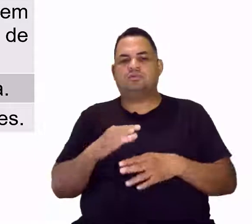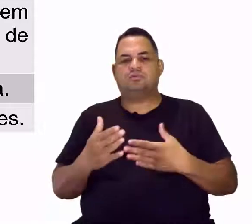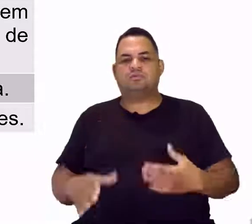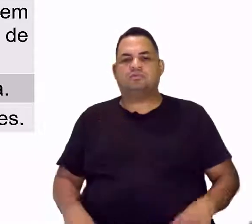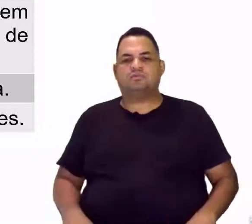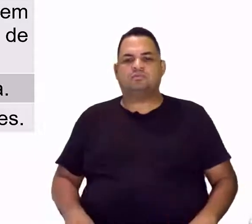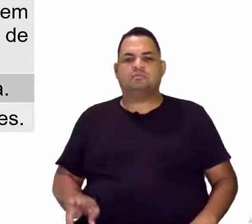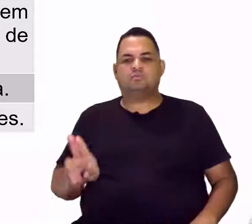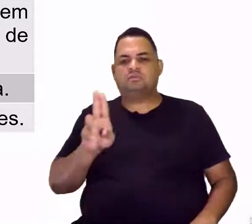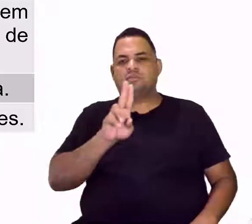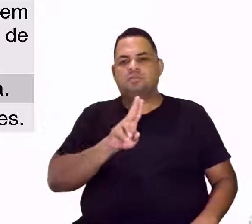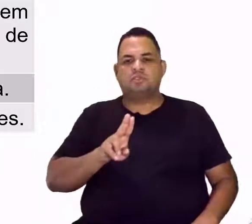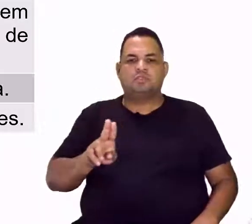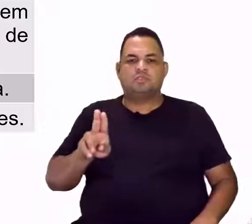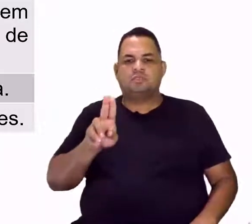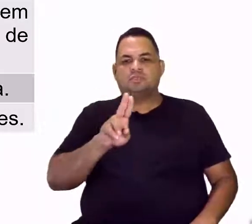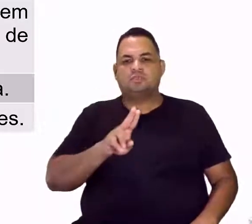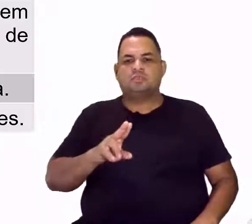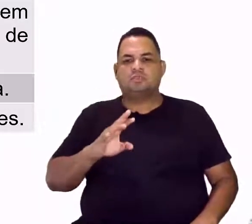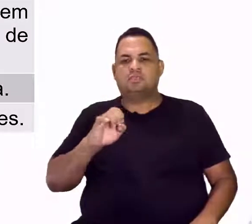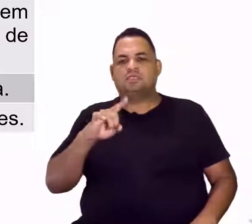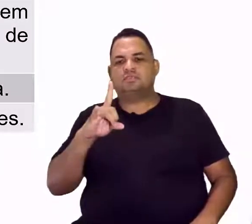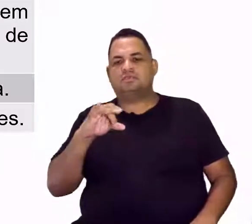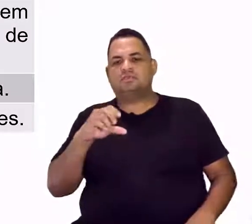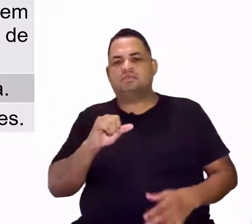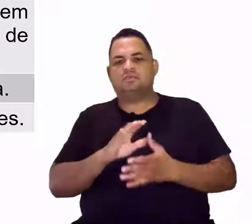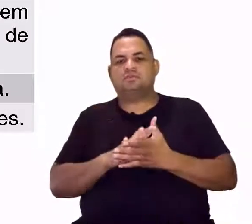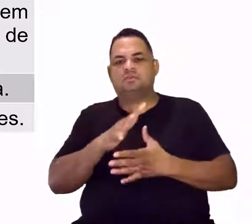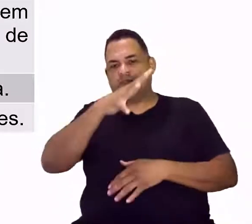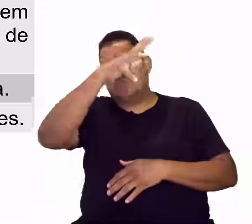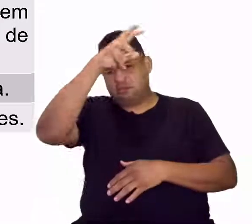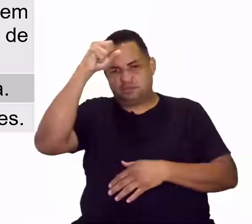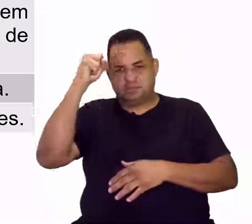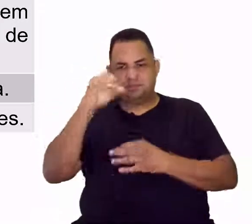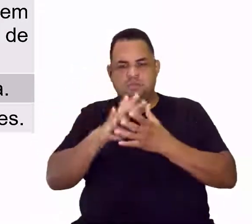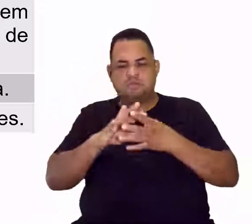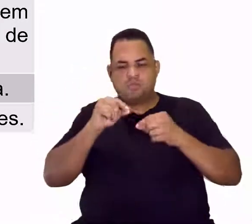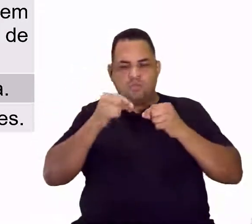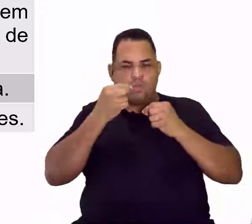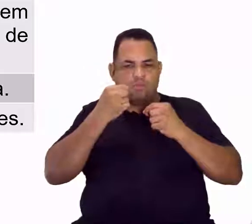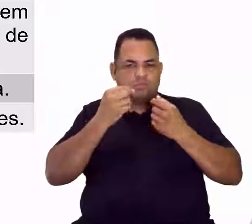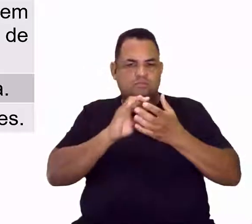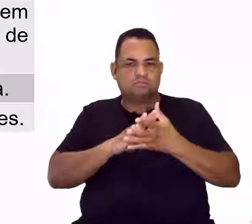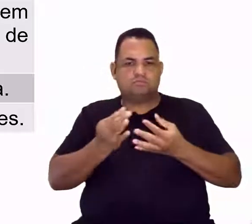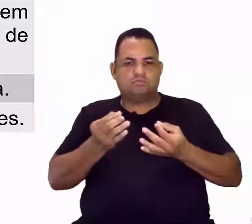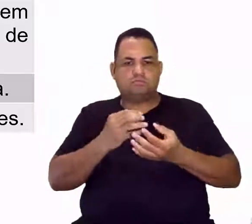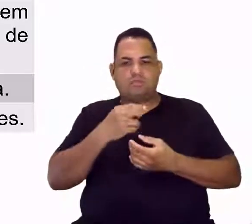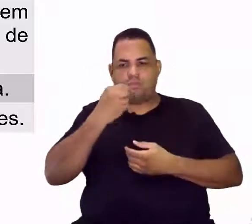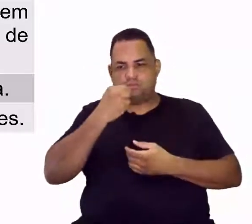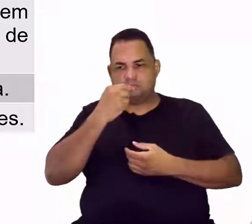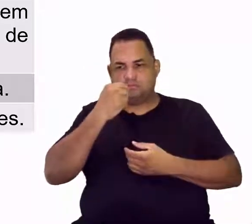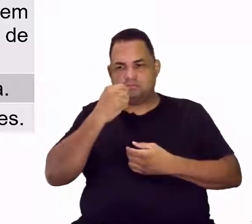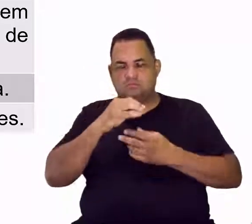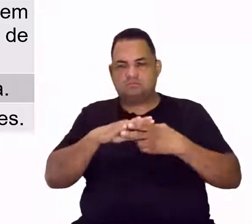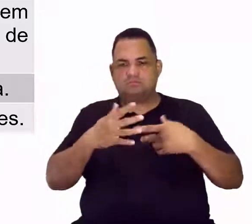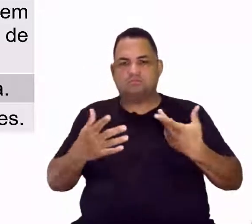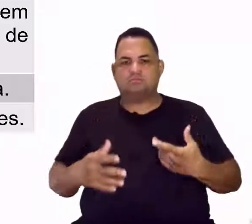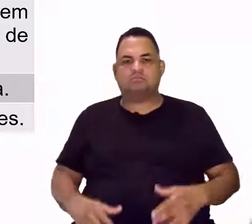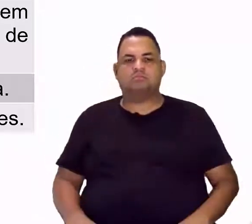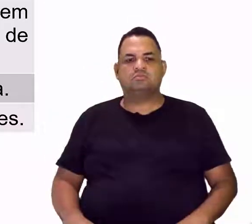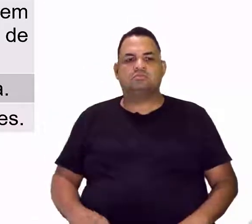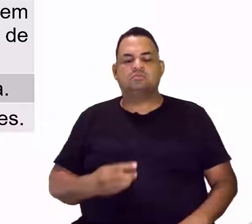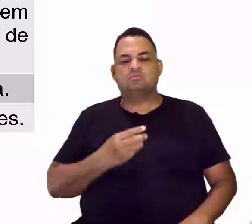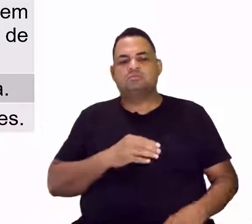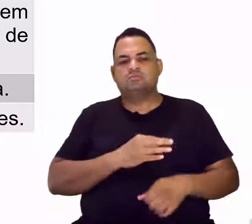fosfórico. Ele é usado como acidulante em refrigerantes, balas e goma de mascar.